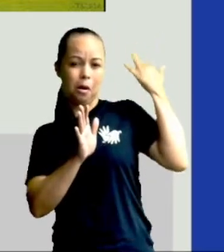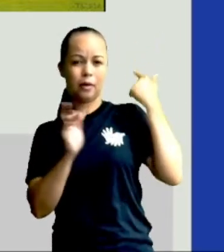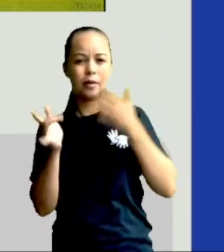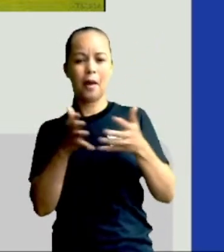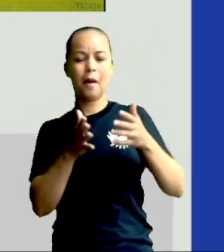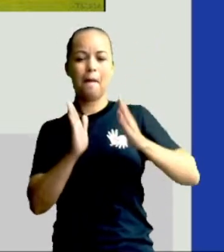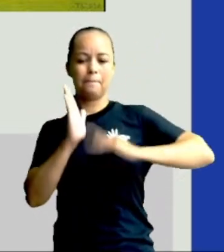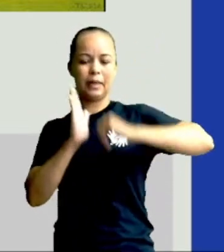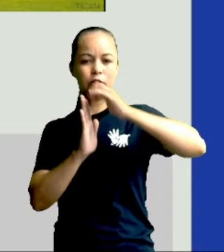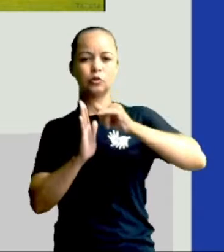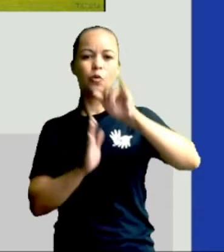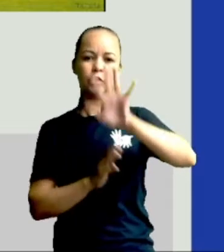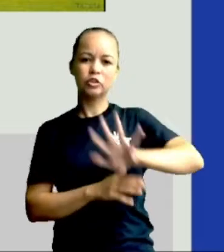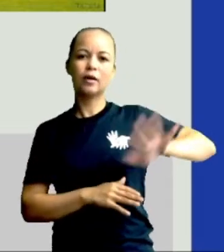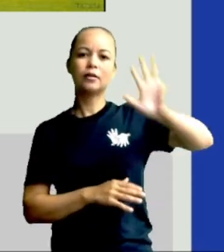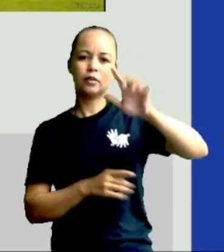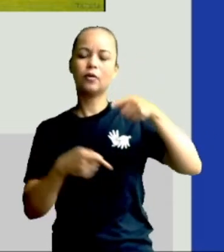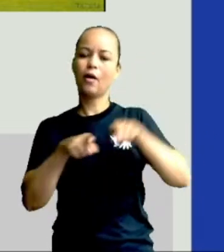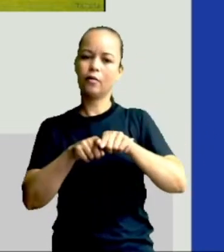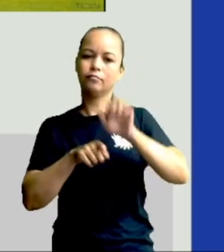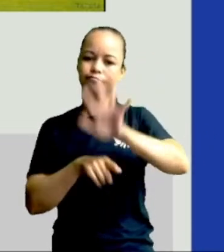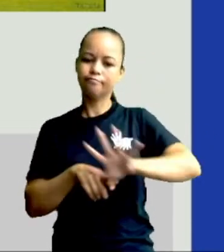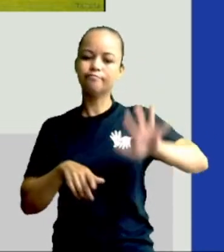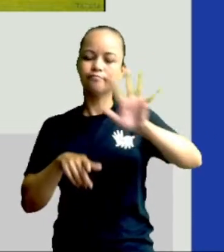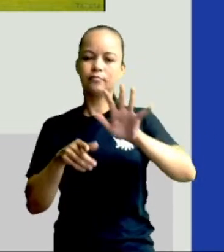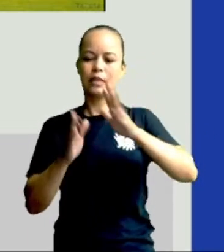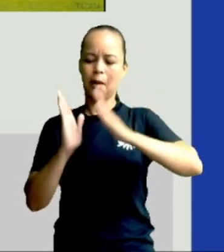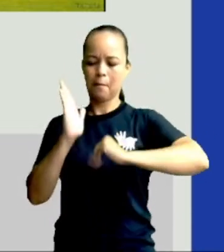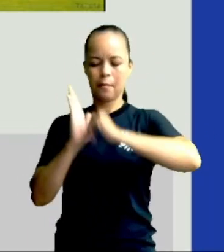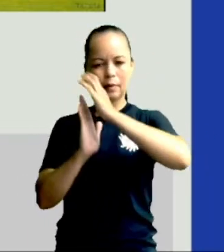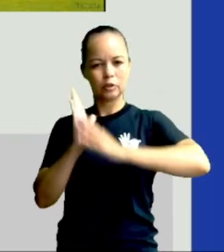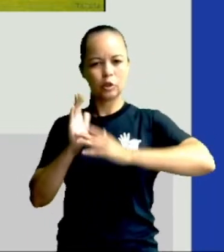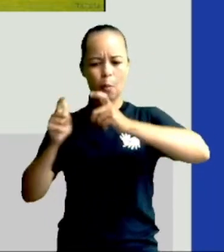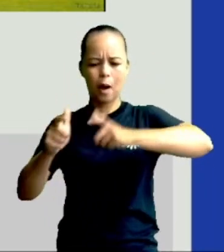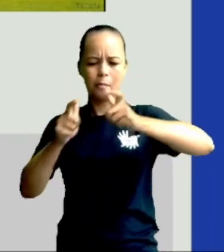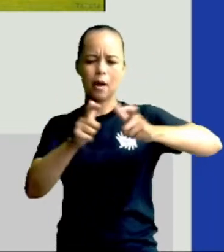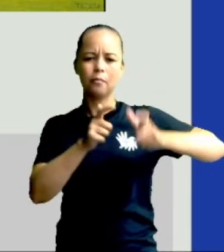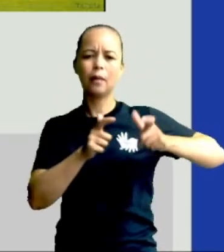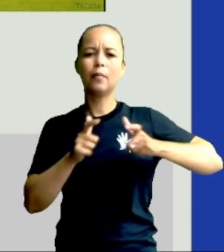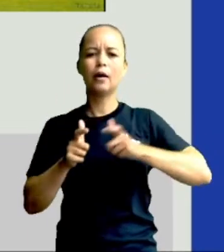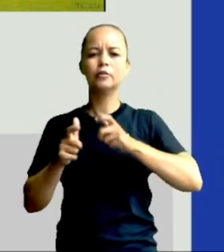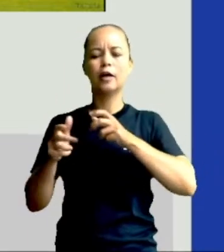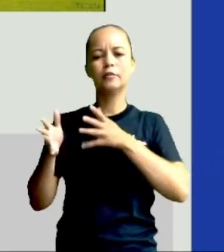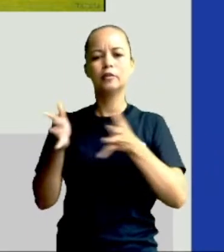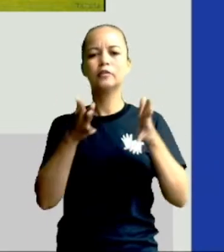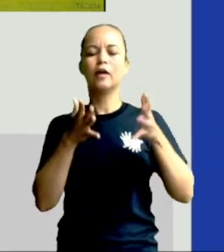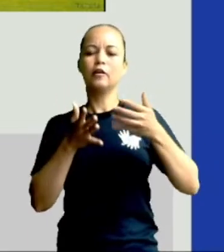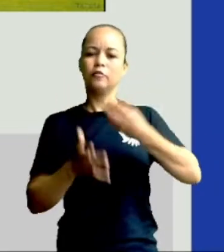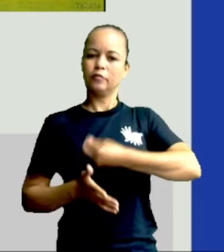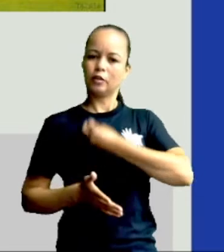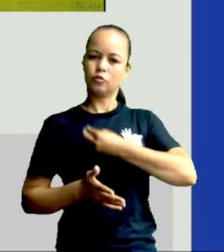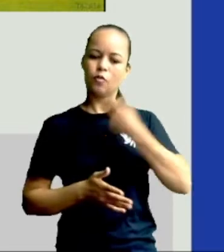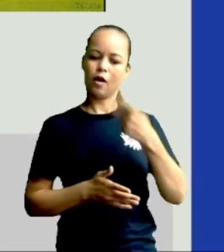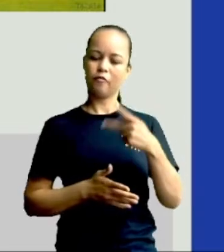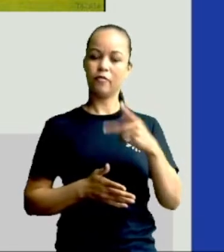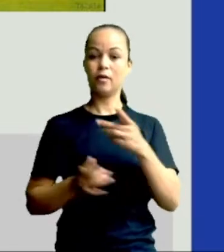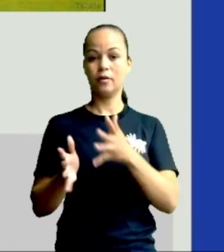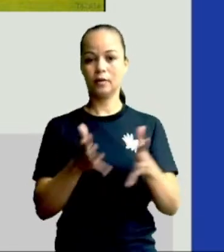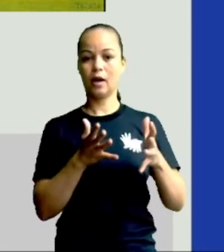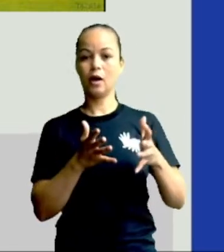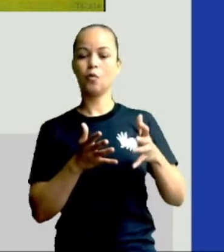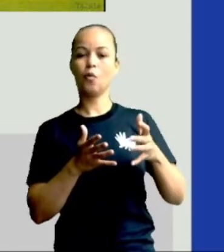nacionais retratam também em telas lugares que fizeram parte do seu convívio, como